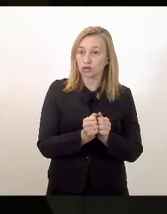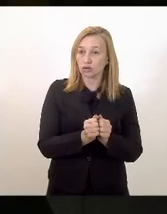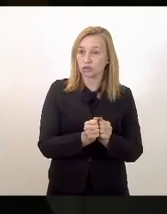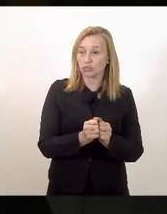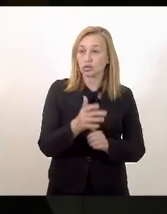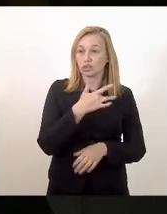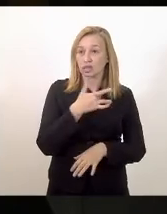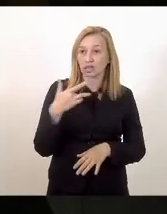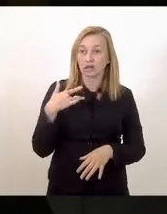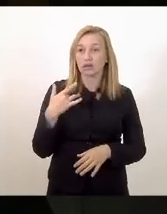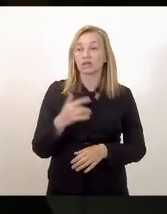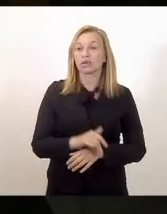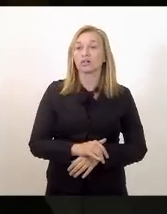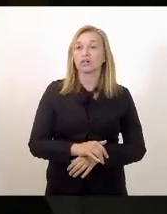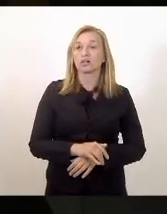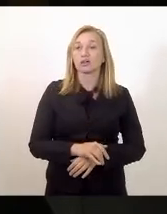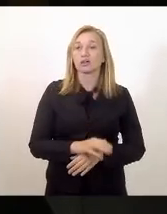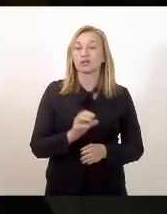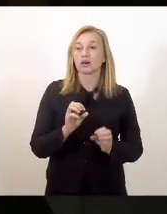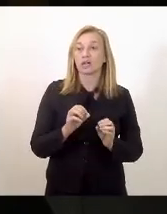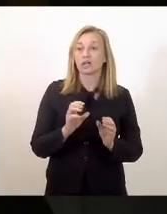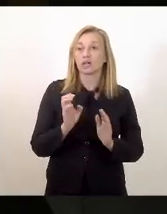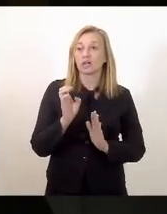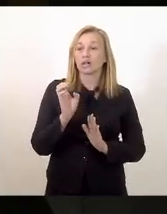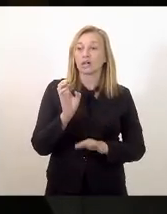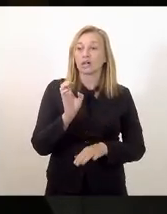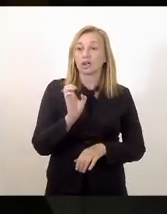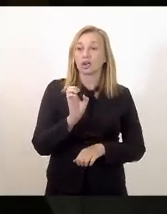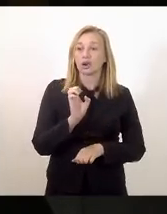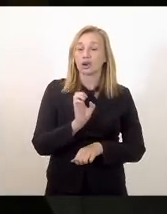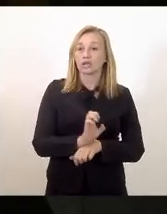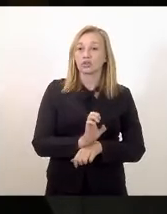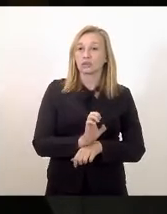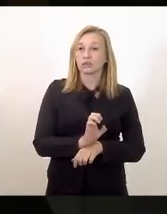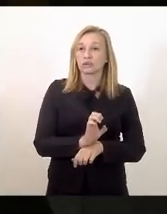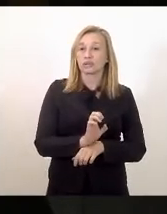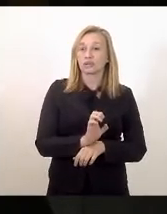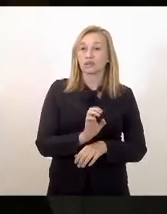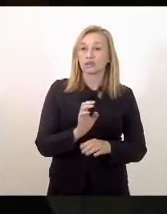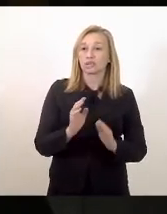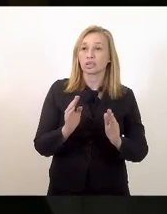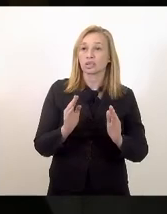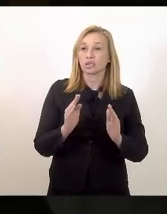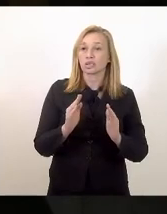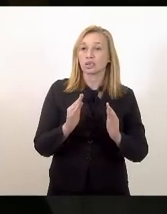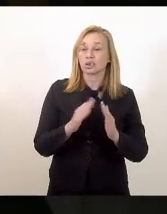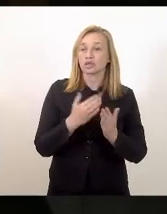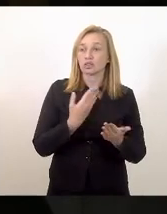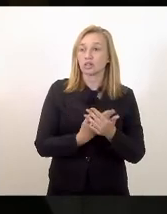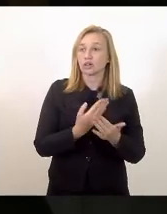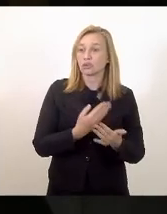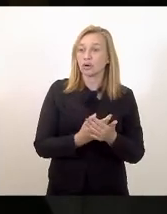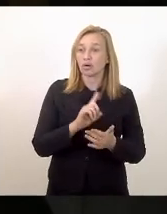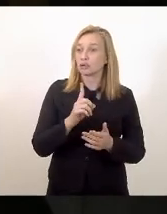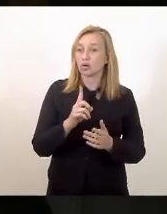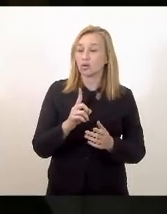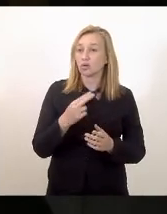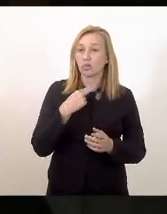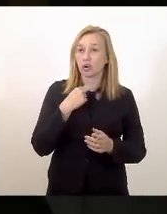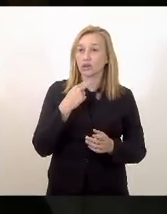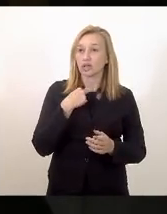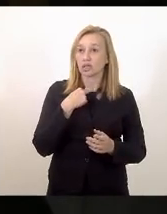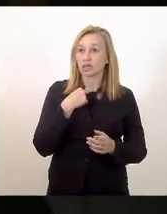Saúde, que diz que as escolas estaduais não devam funcionar na bandeira vermelha nem na bandeira roxa. Ora, a bandeira está